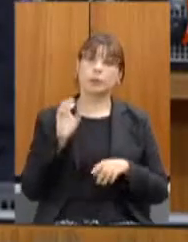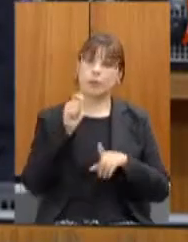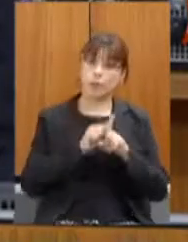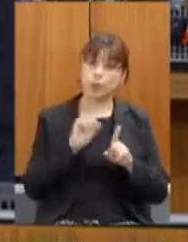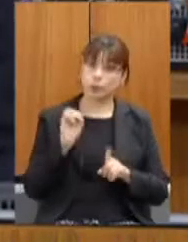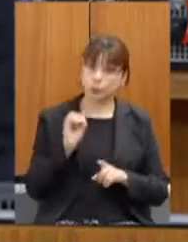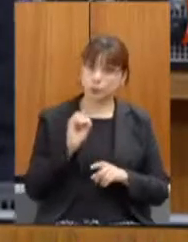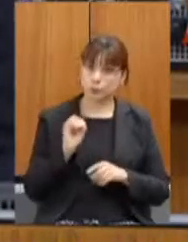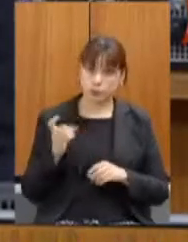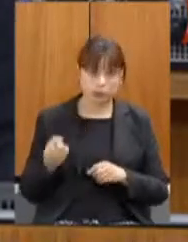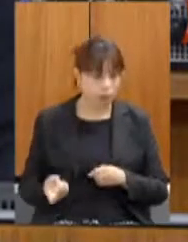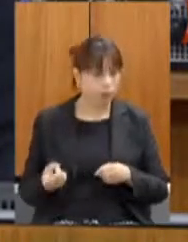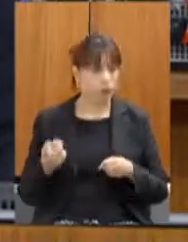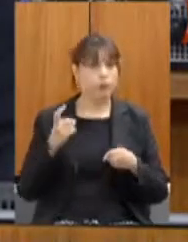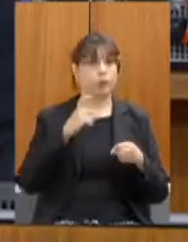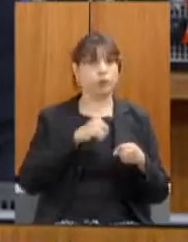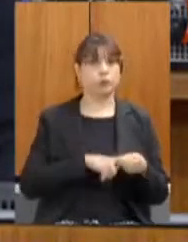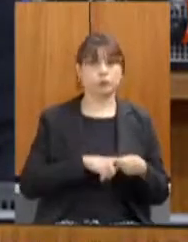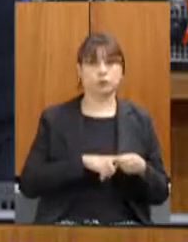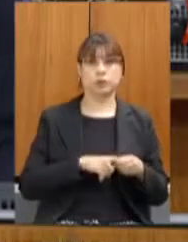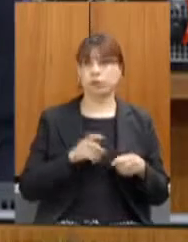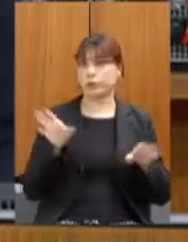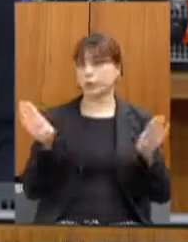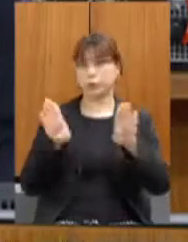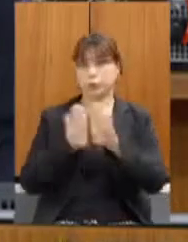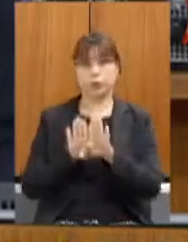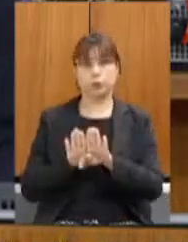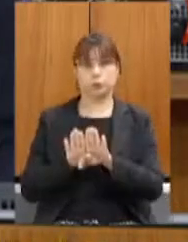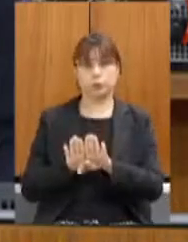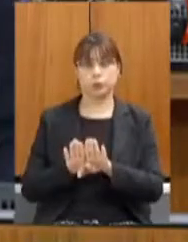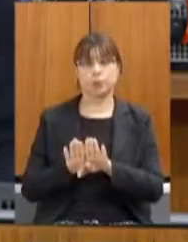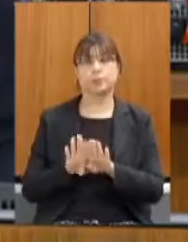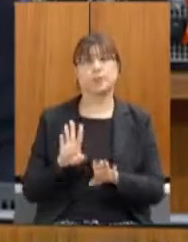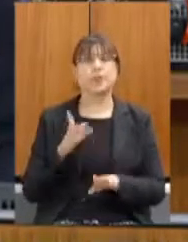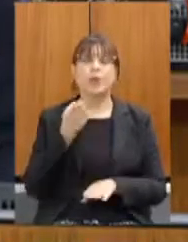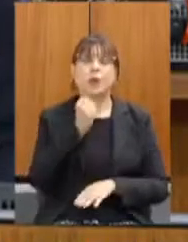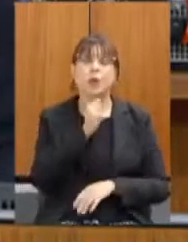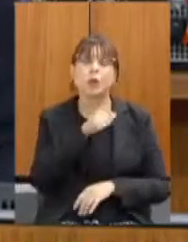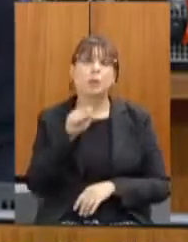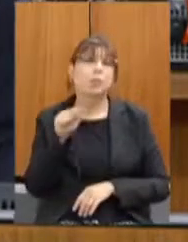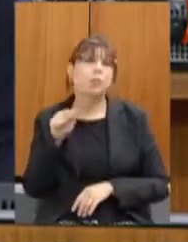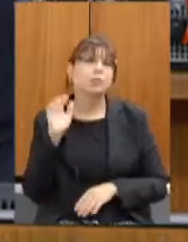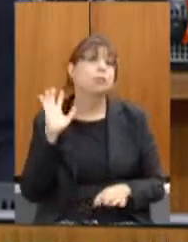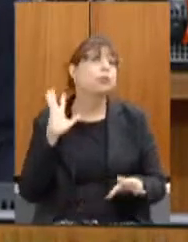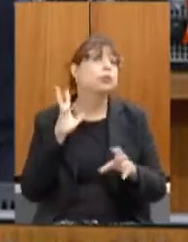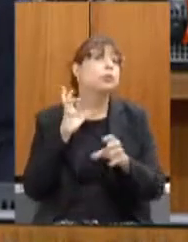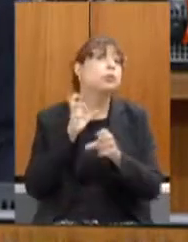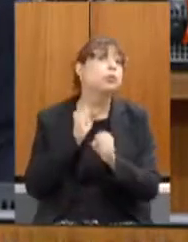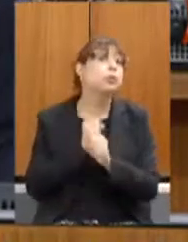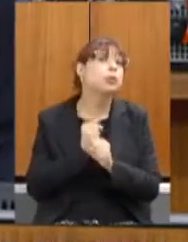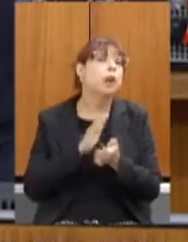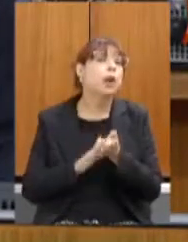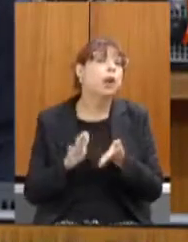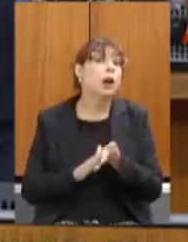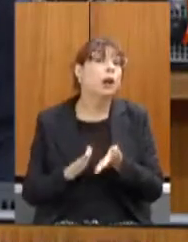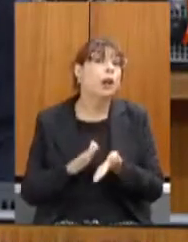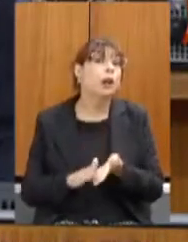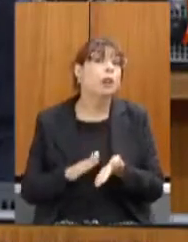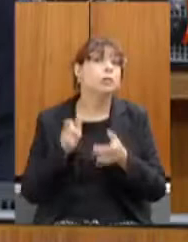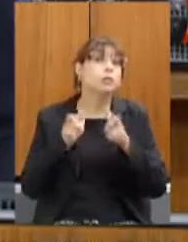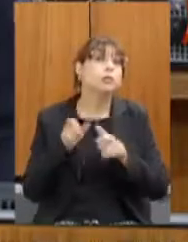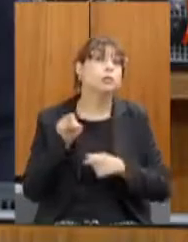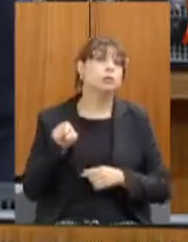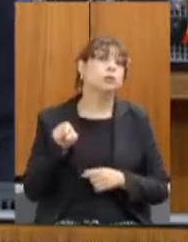devolvido aos gestores do espaço a pergunta é nesses quase oito meses Qual foi o gasto total do estado que operação da unidade